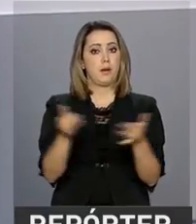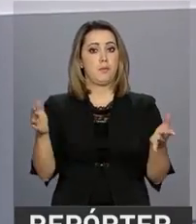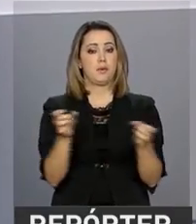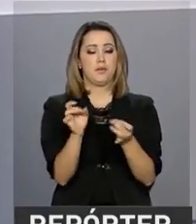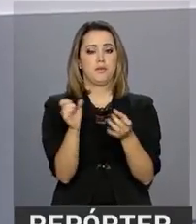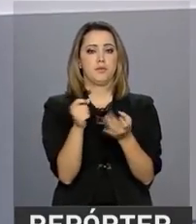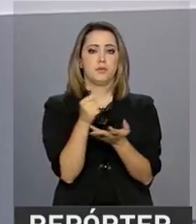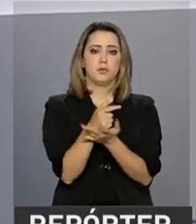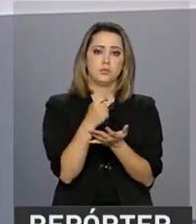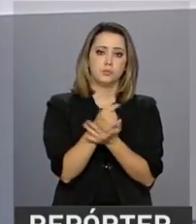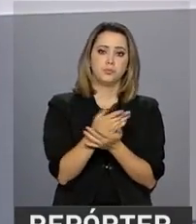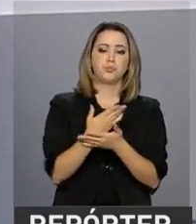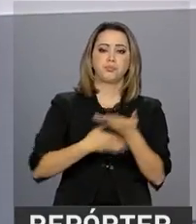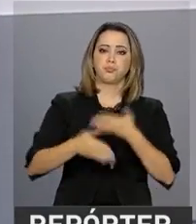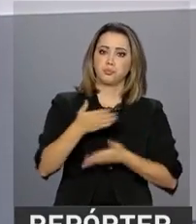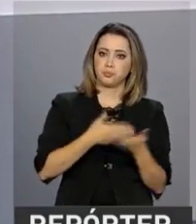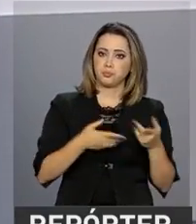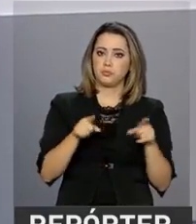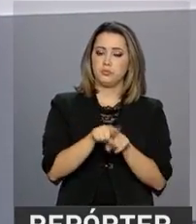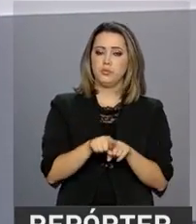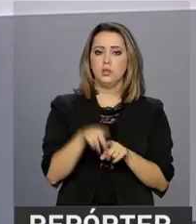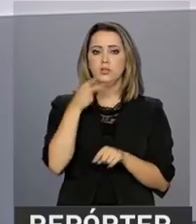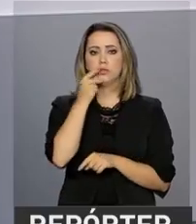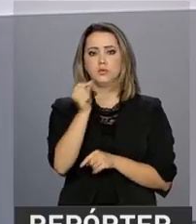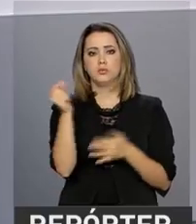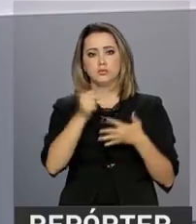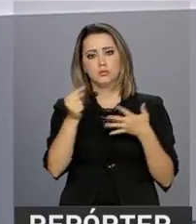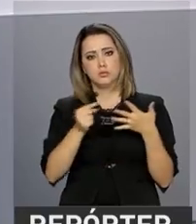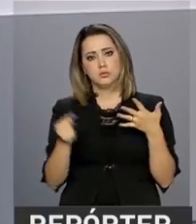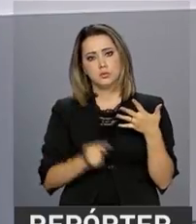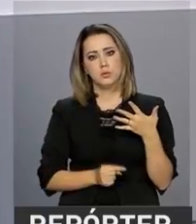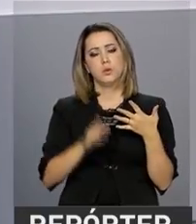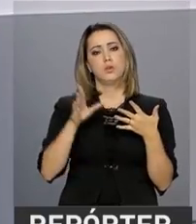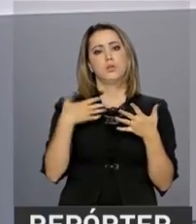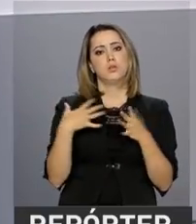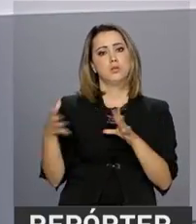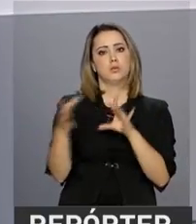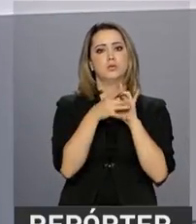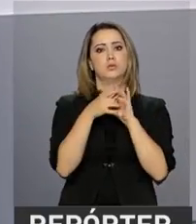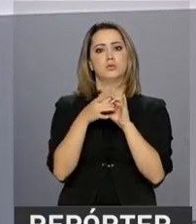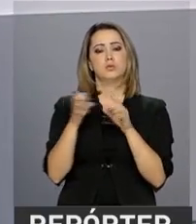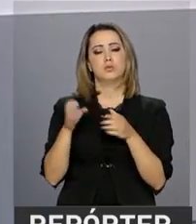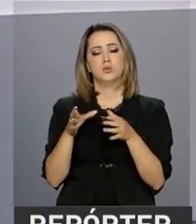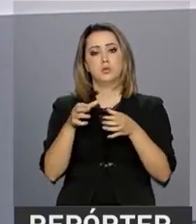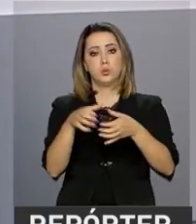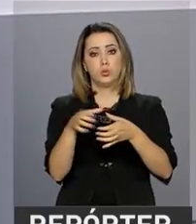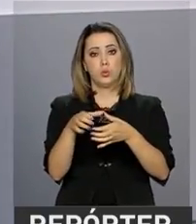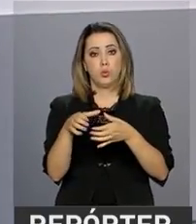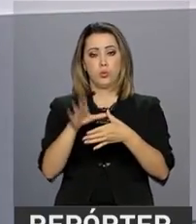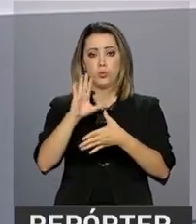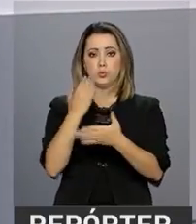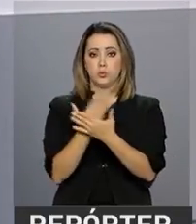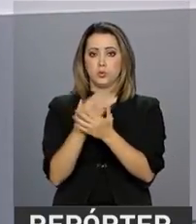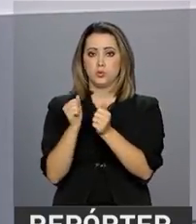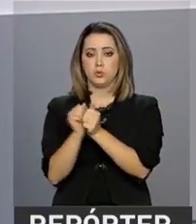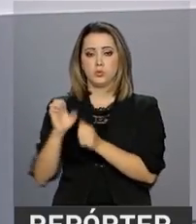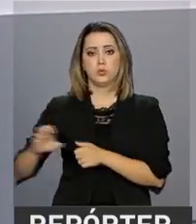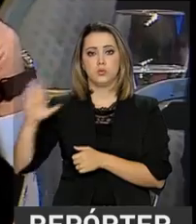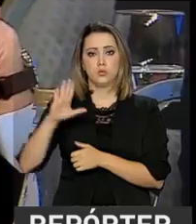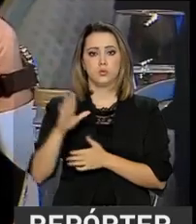o livre comércio. Temer afirmou que entre as prioridades está a aproximação com outros blocos e regiões.